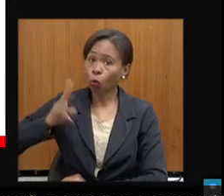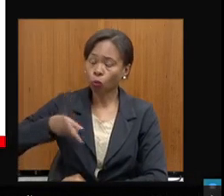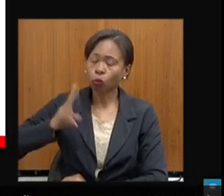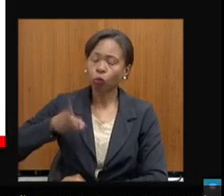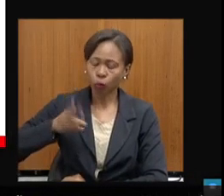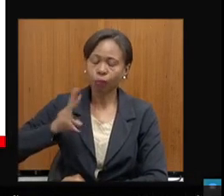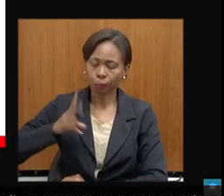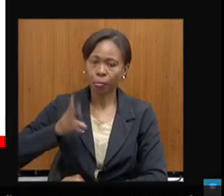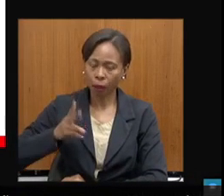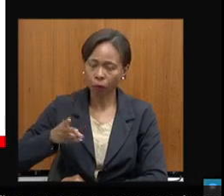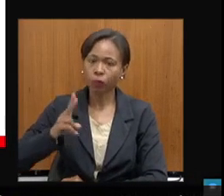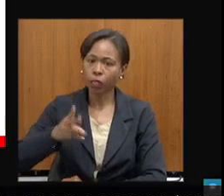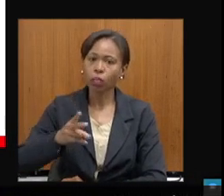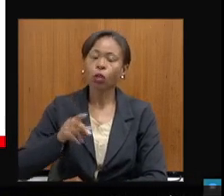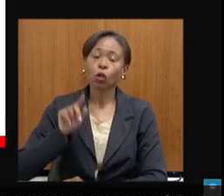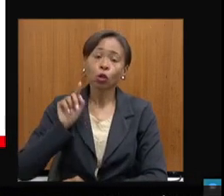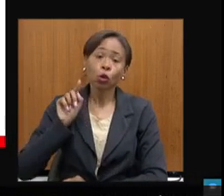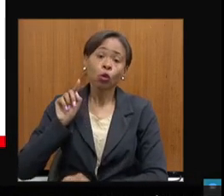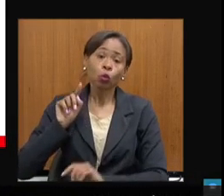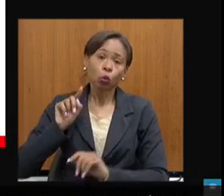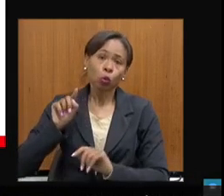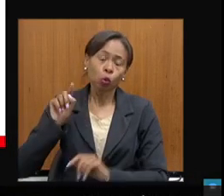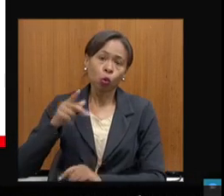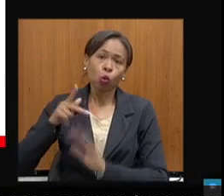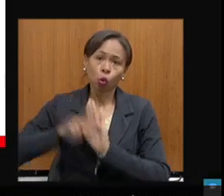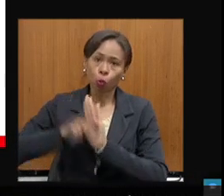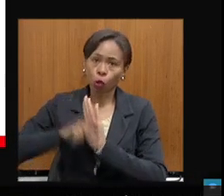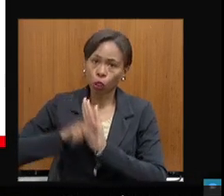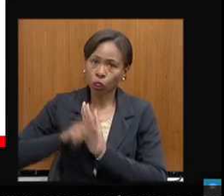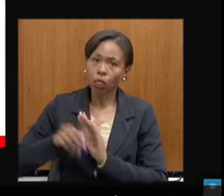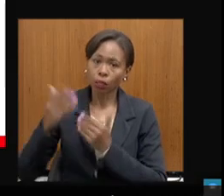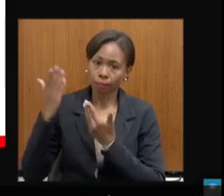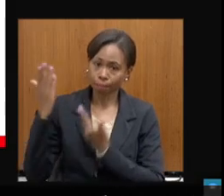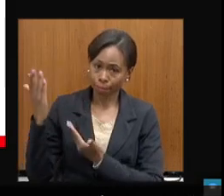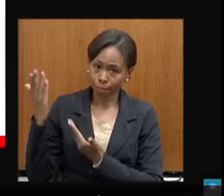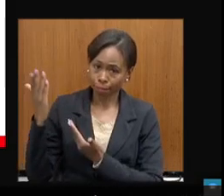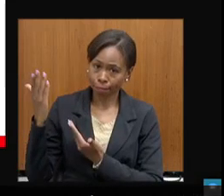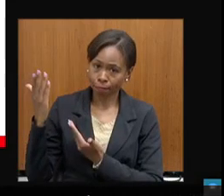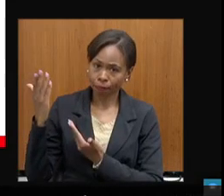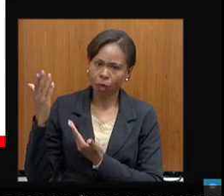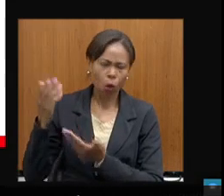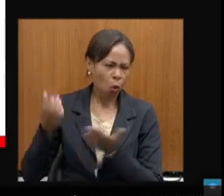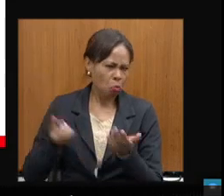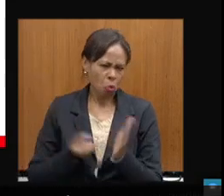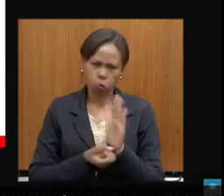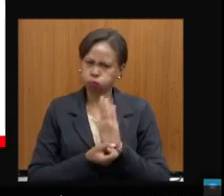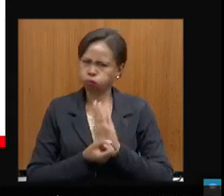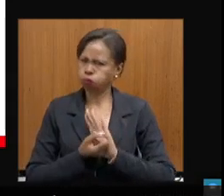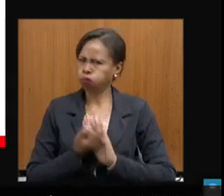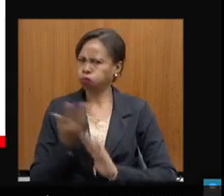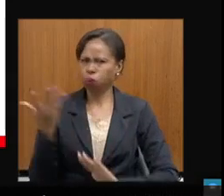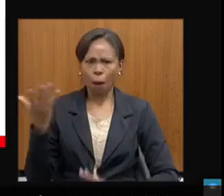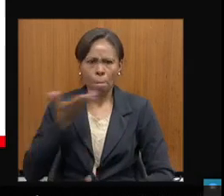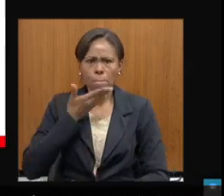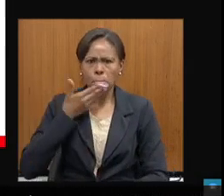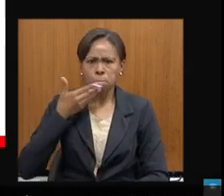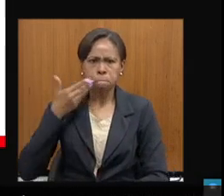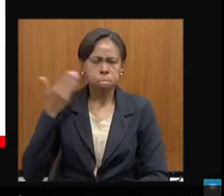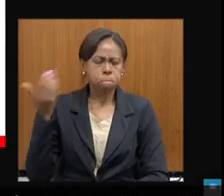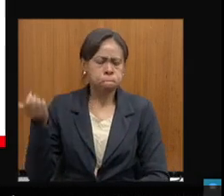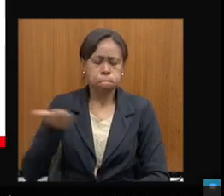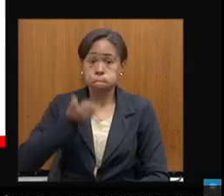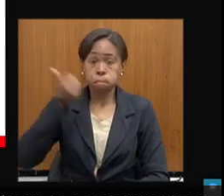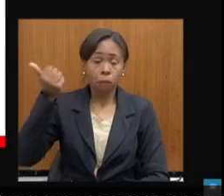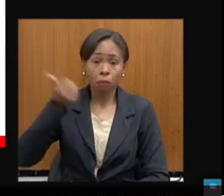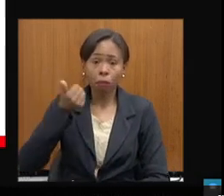uaitec continuidade do até que nós temos aí né são números maravilhosos né quase 1 milhão de visualizações do